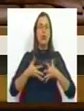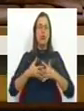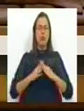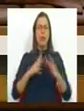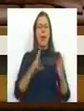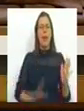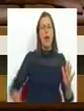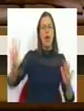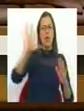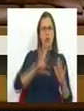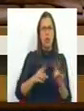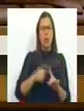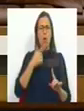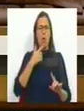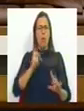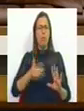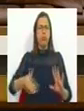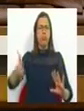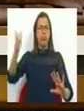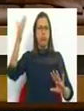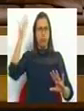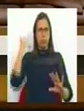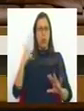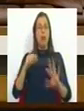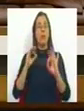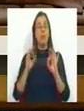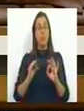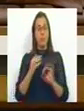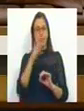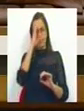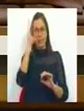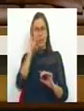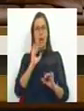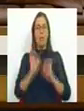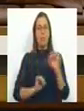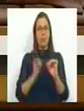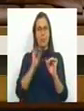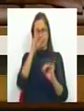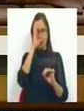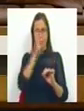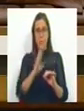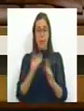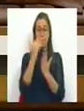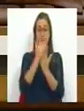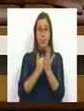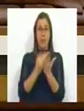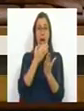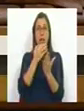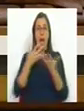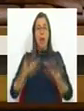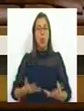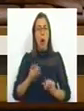estrutural nacional há muitas décadas e perfeitamente identificado. Um cadastro